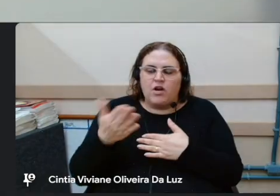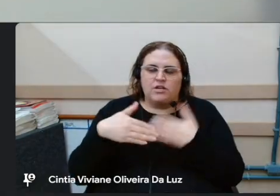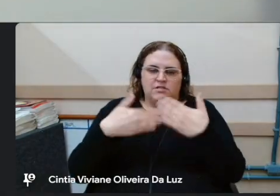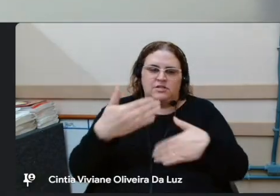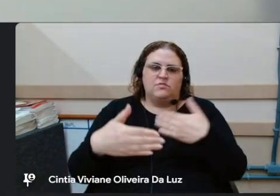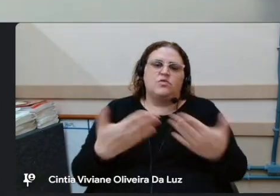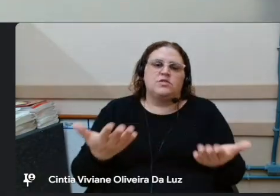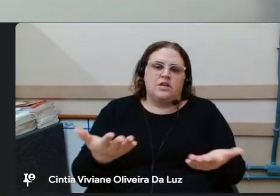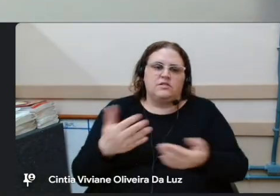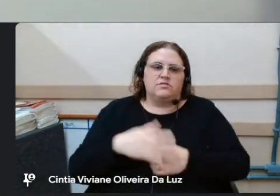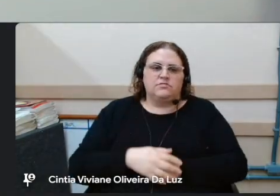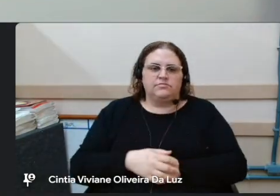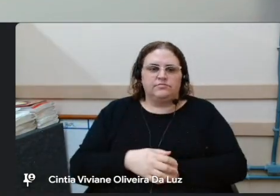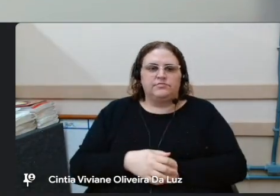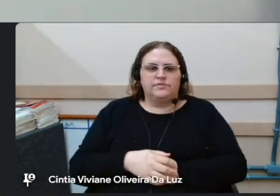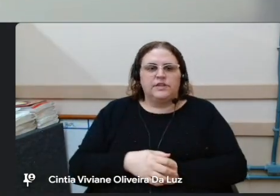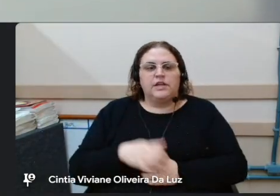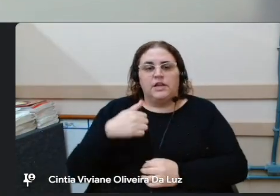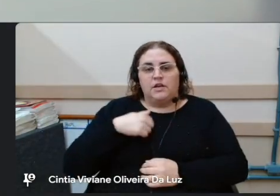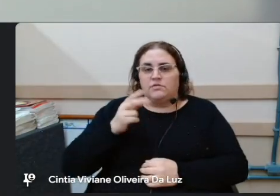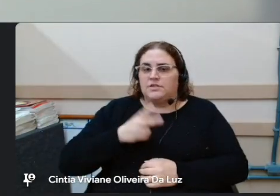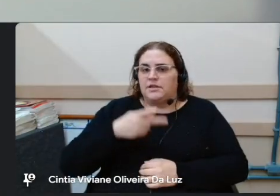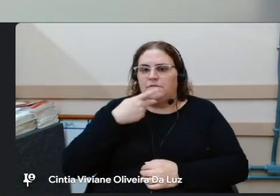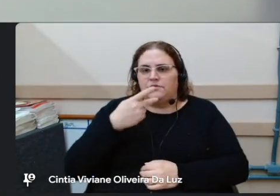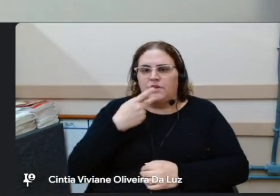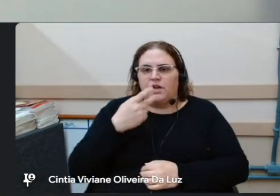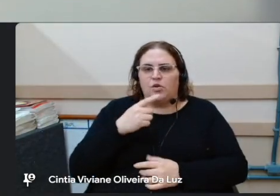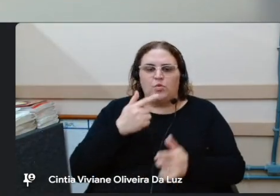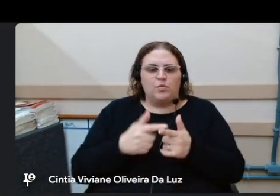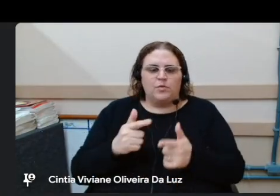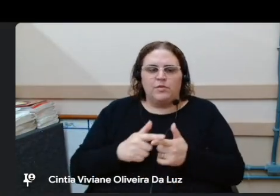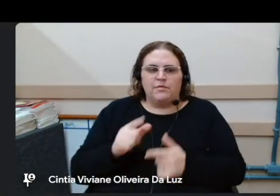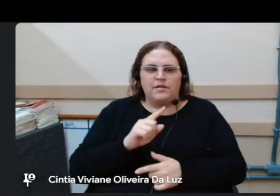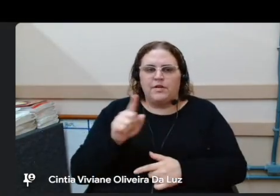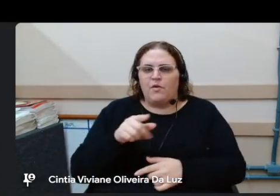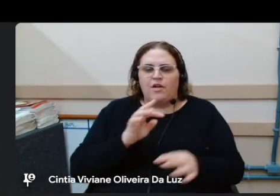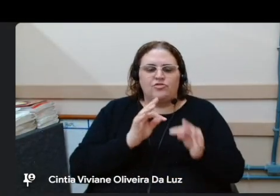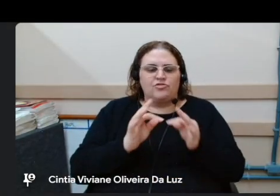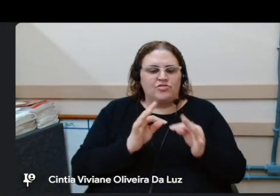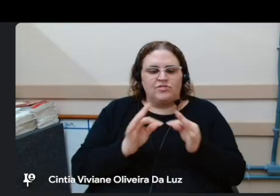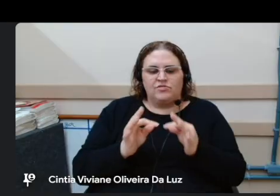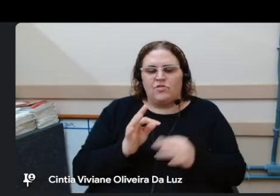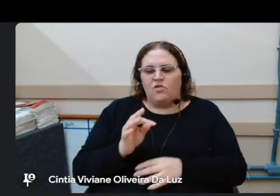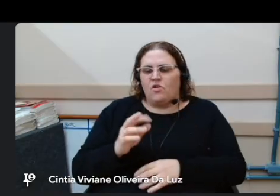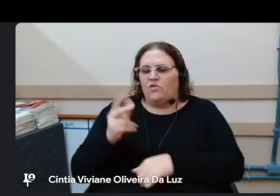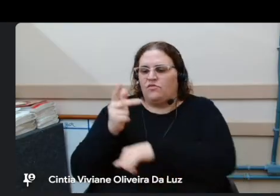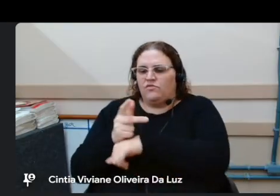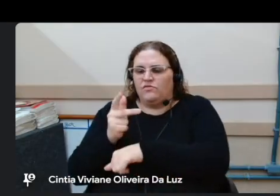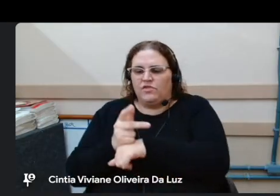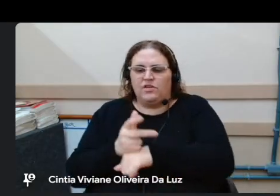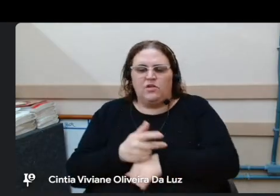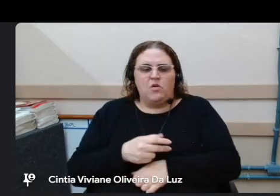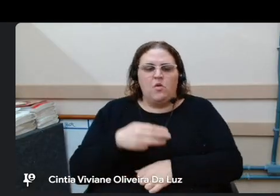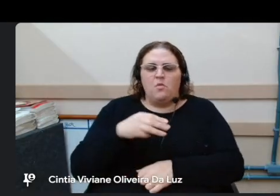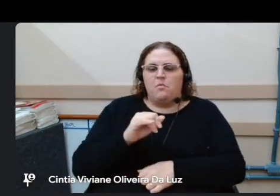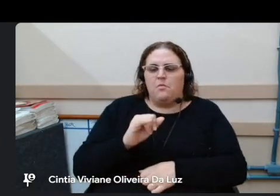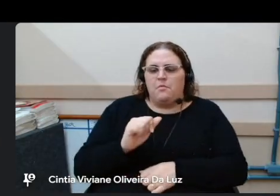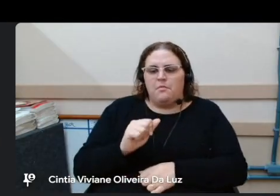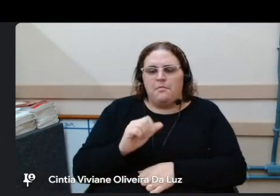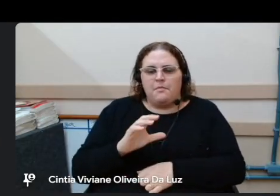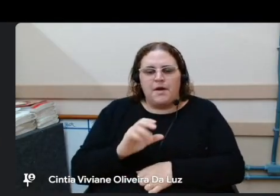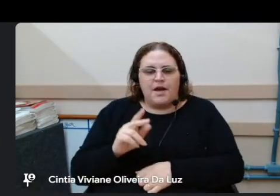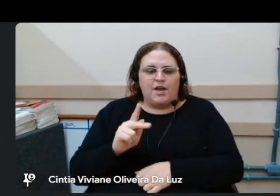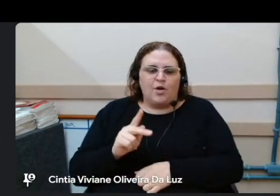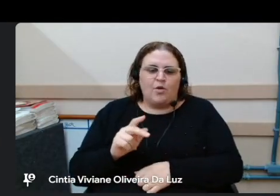ficar de fora desse processo né interessante e eu sempre digo eu acho que o problema não é o tiktok ou o videoclipe ou